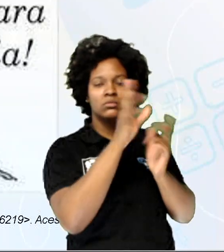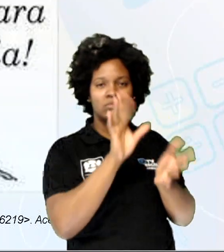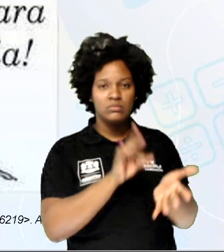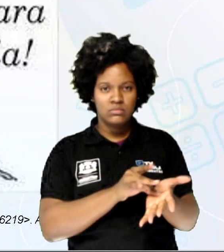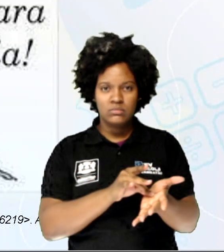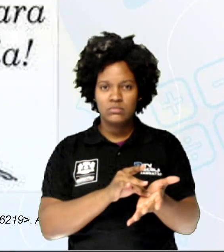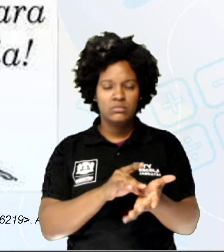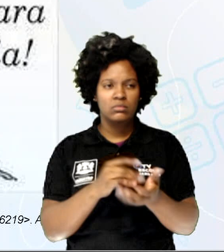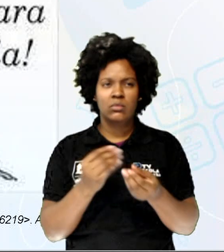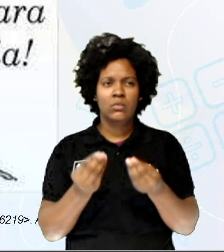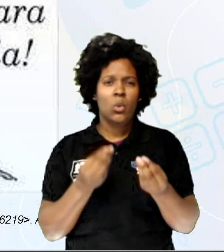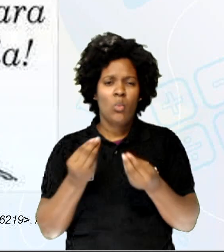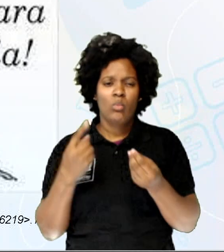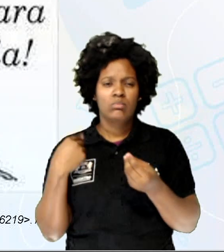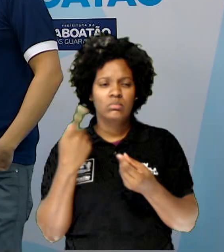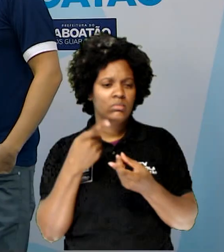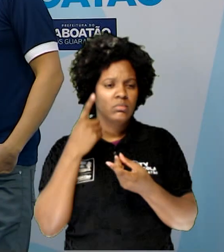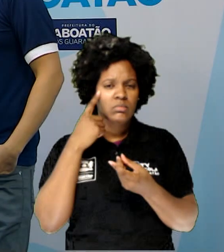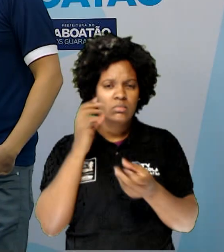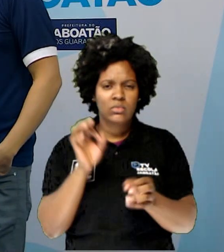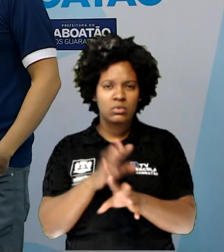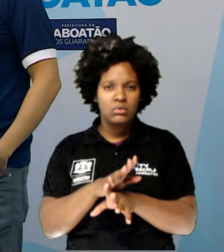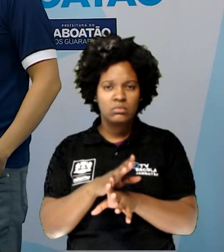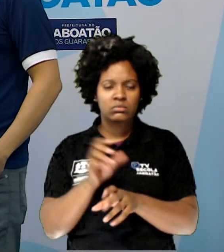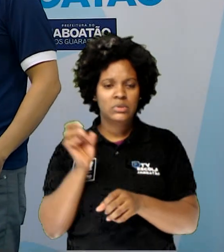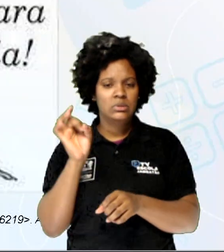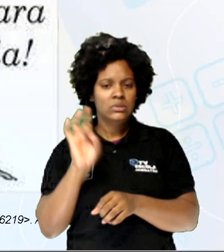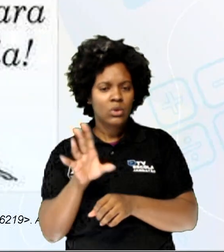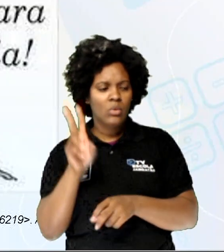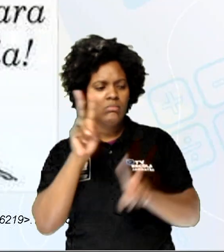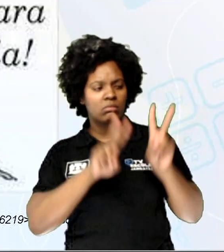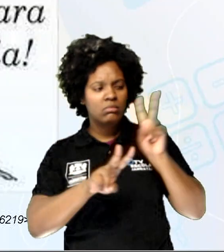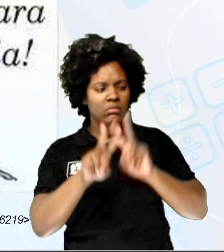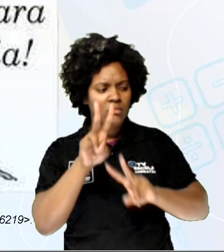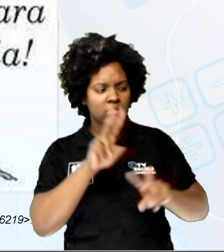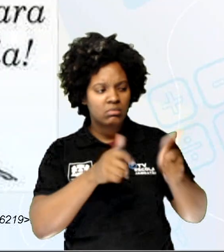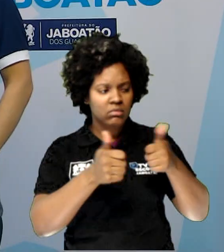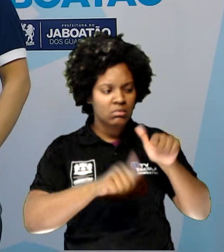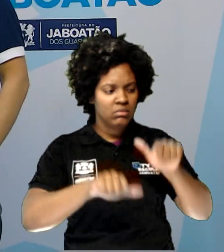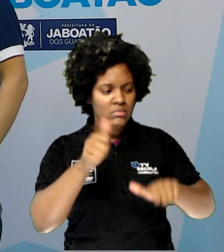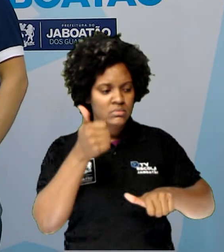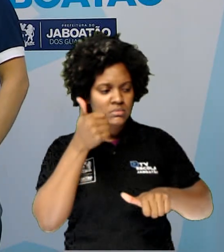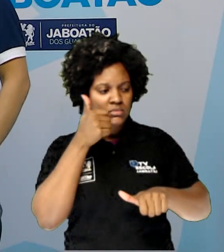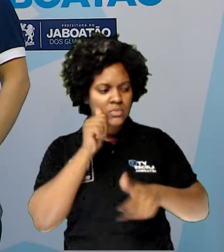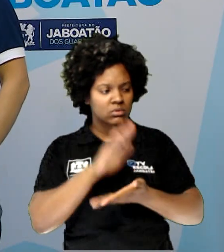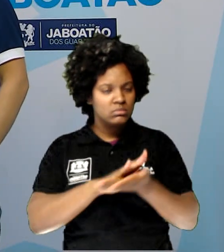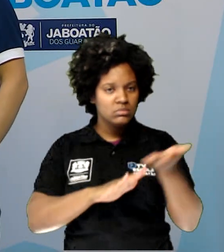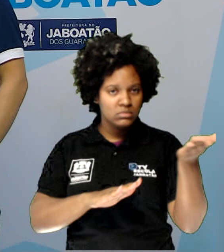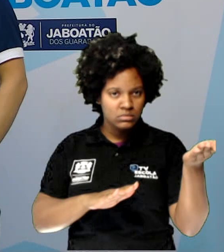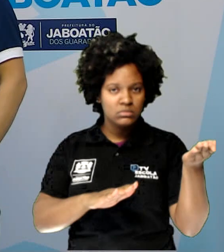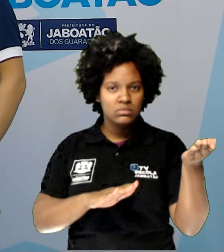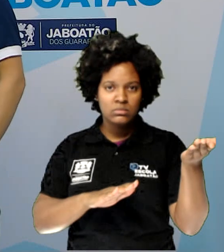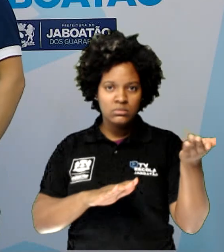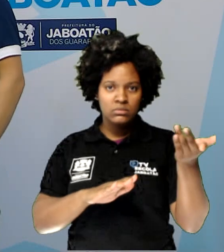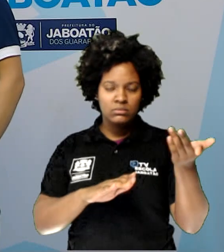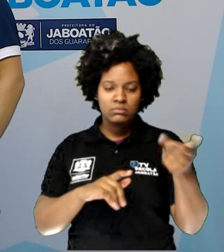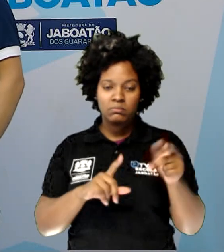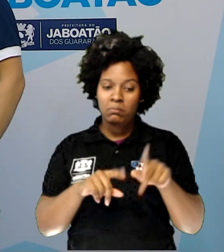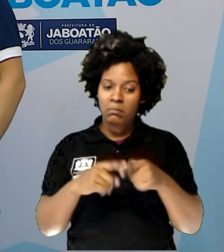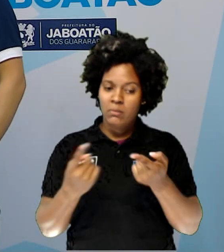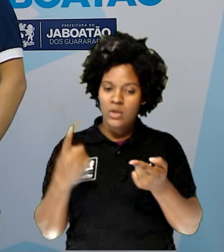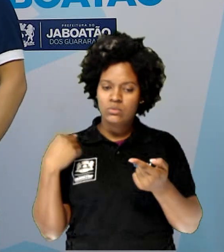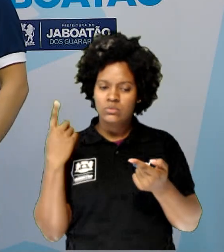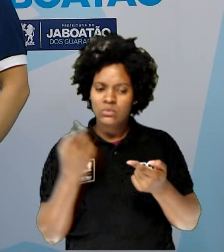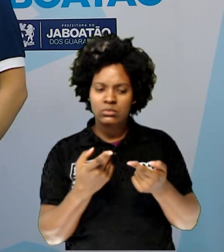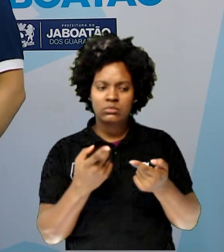tem como concluir isso tudo apenas observando a garotinha indo embora. Mas quando nós observamos a parte verbal